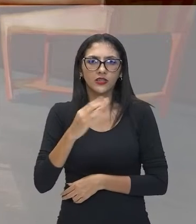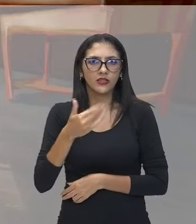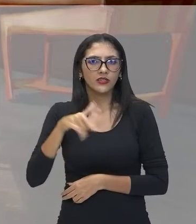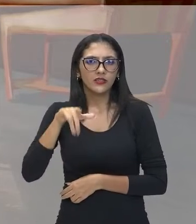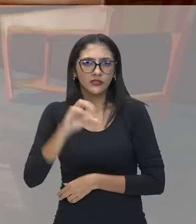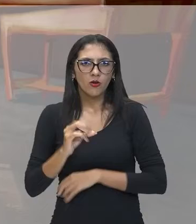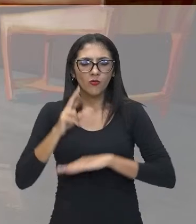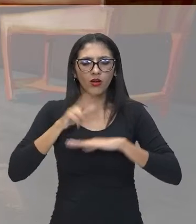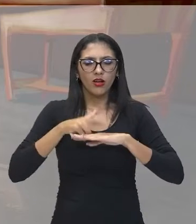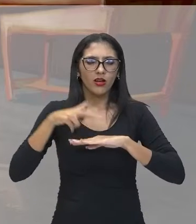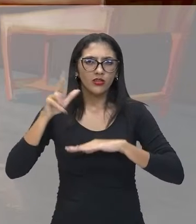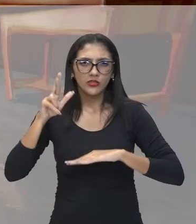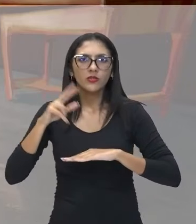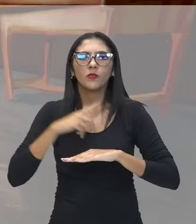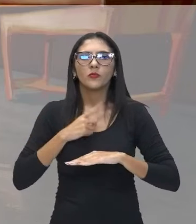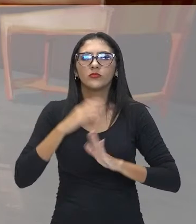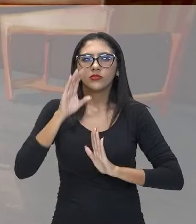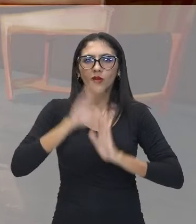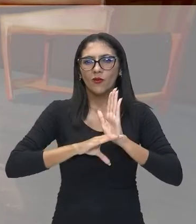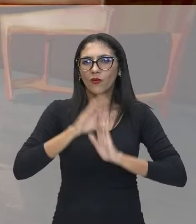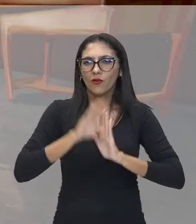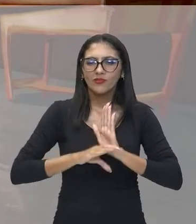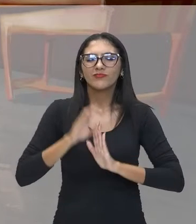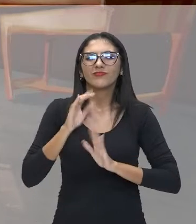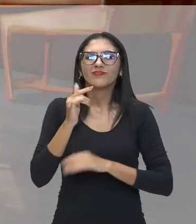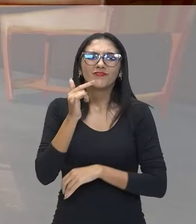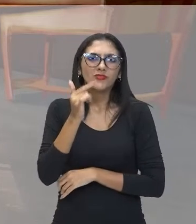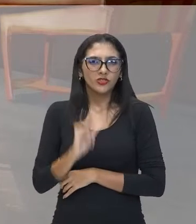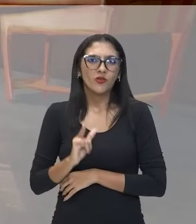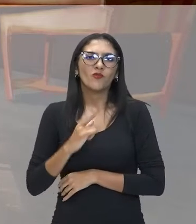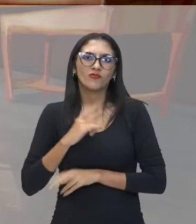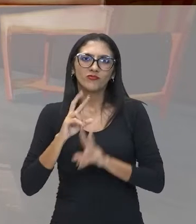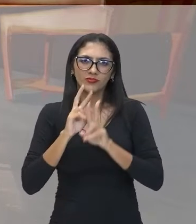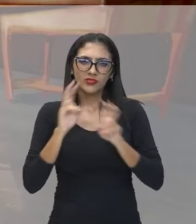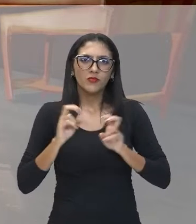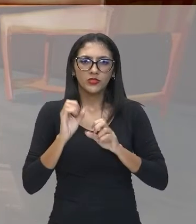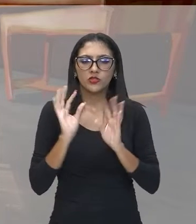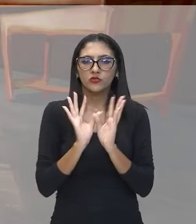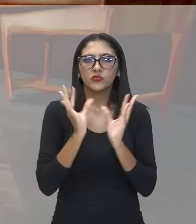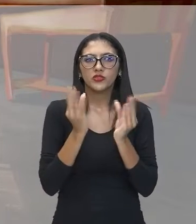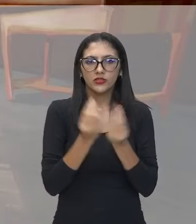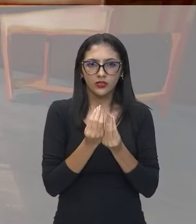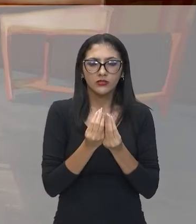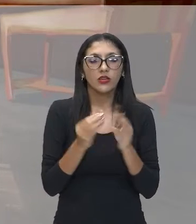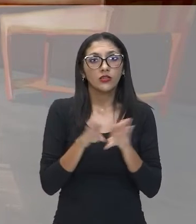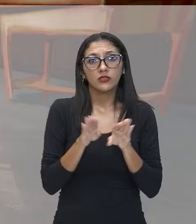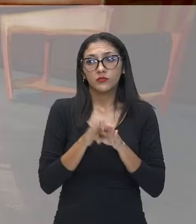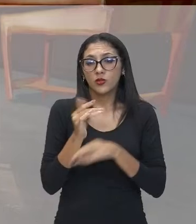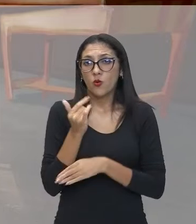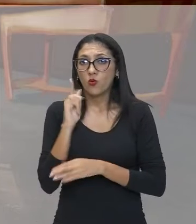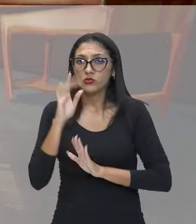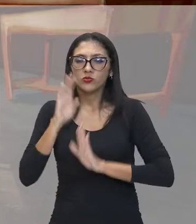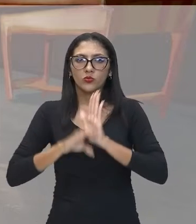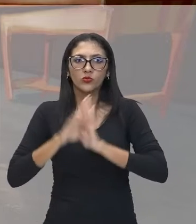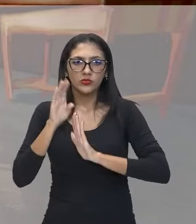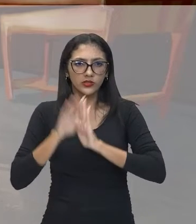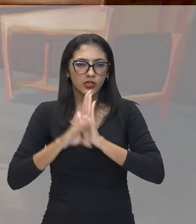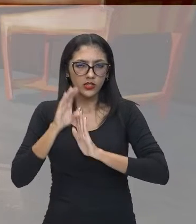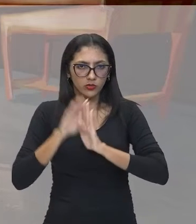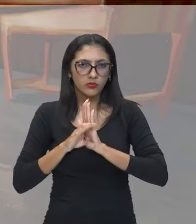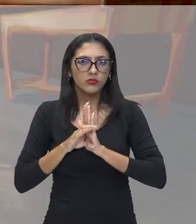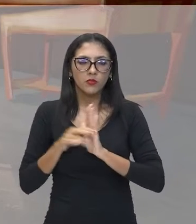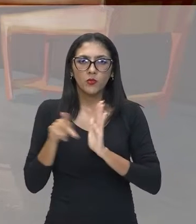Marie, né, a esse conceito dos elementos radioativos e também de outros conceitos de radiação que são importantes,